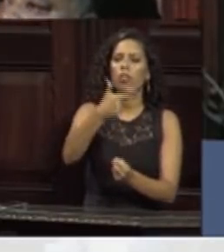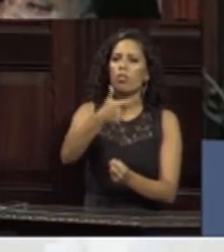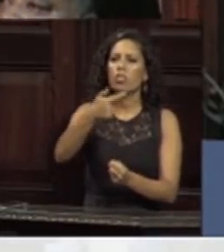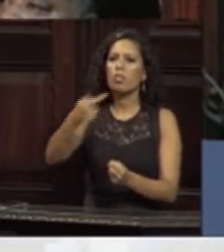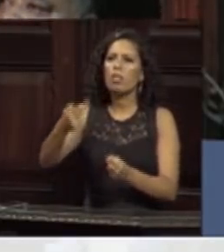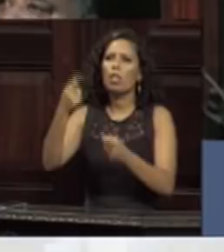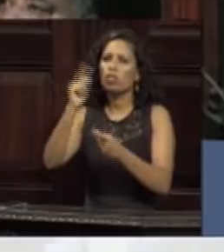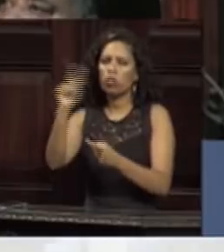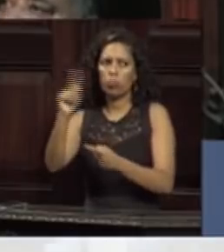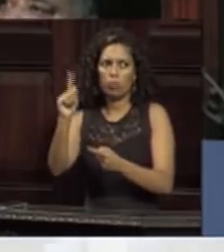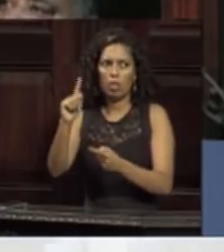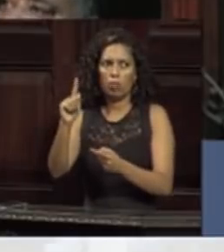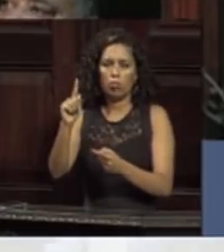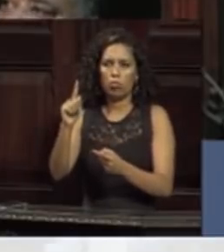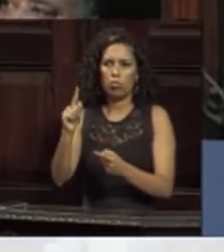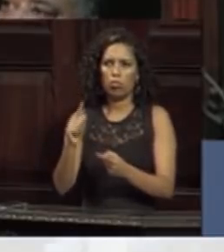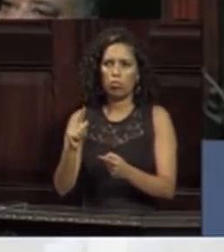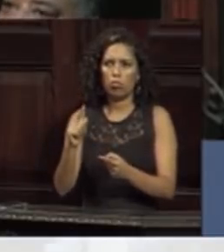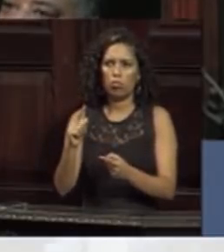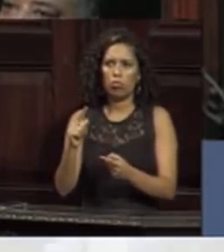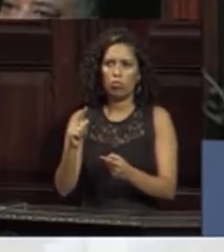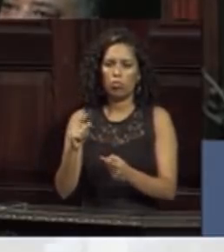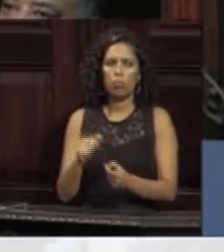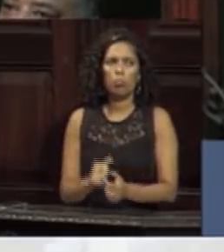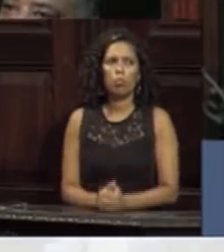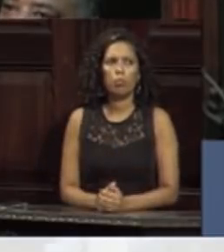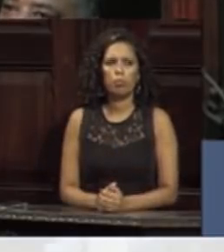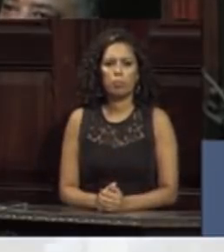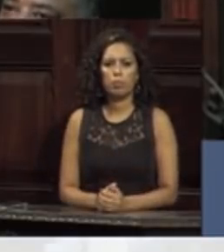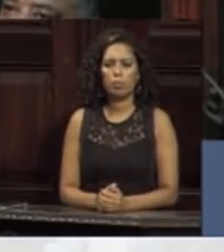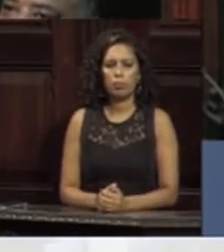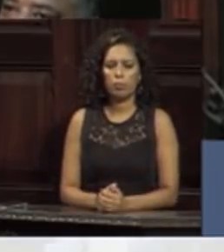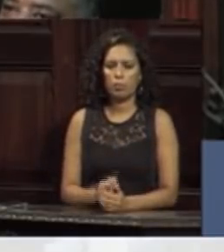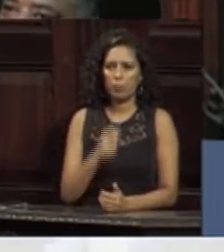não. Iranildo Campos vai votar.